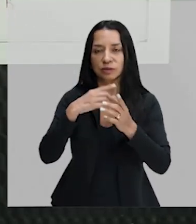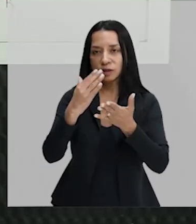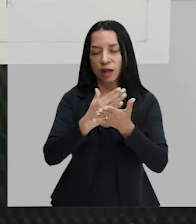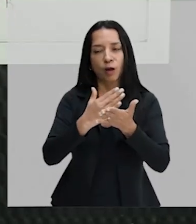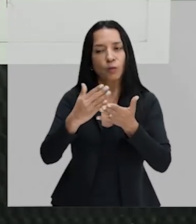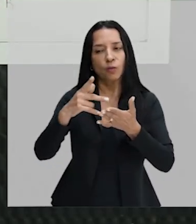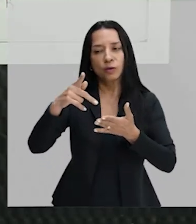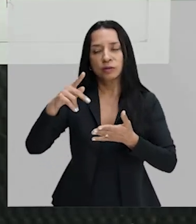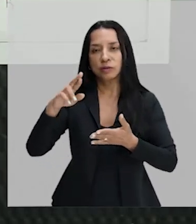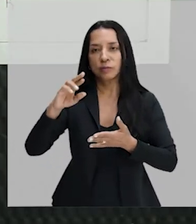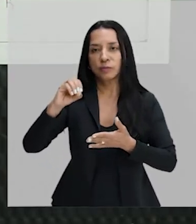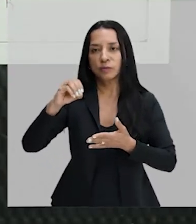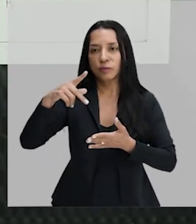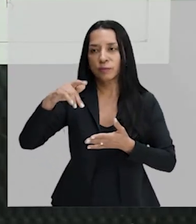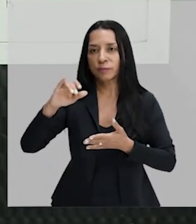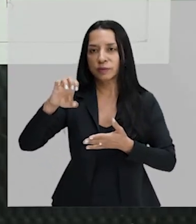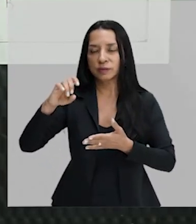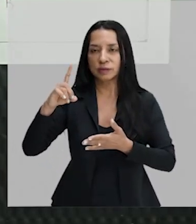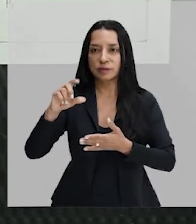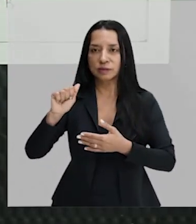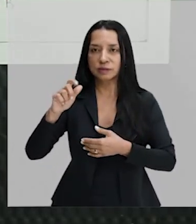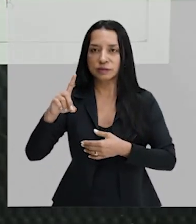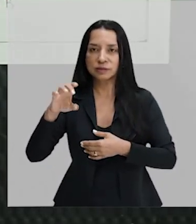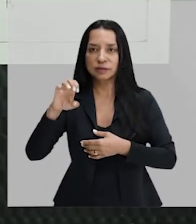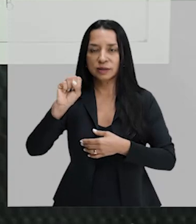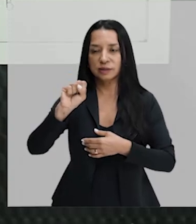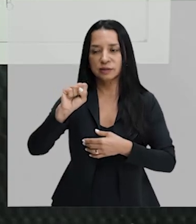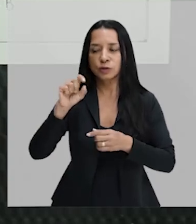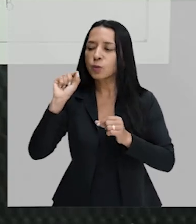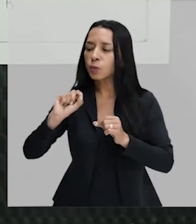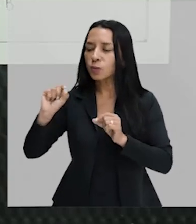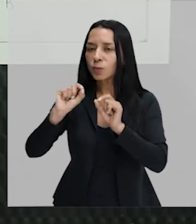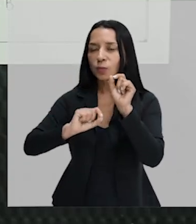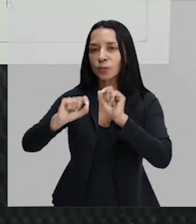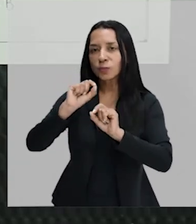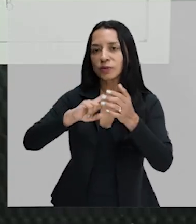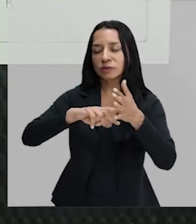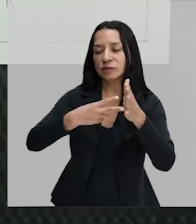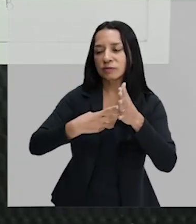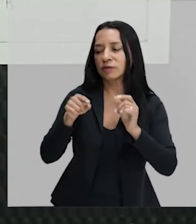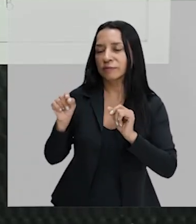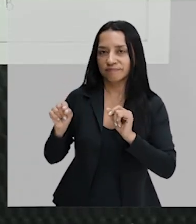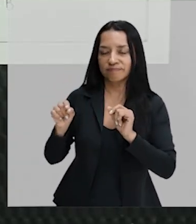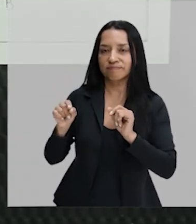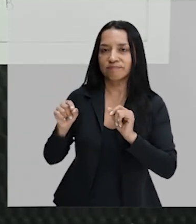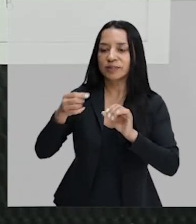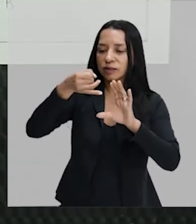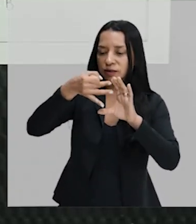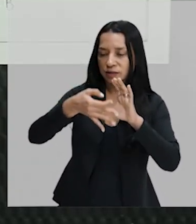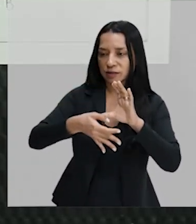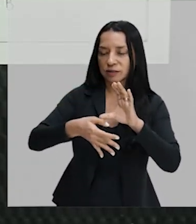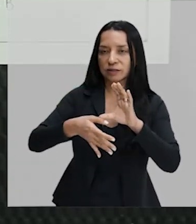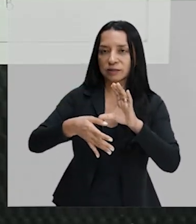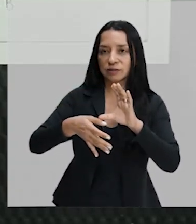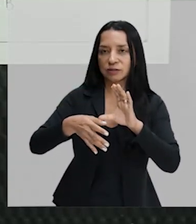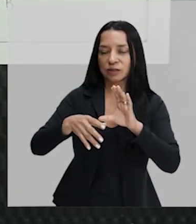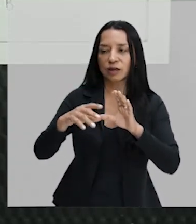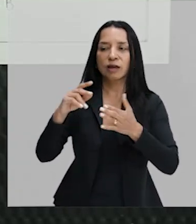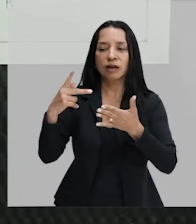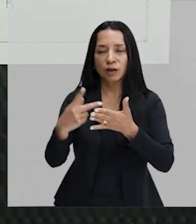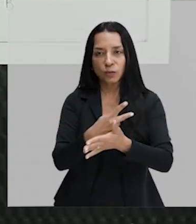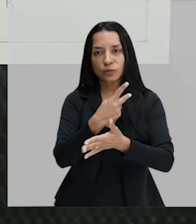Quando a gente fala de propriedade matemática, propriedade é uma característica, né? Algo que sempre vai acontecer quando você